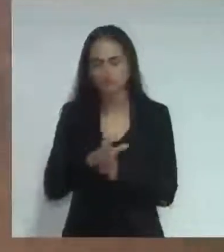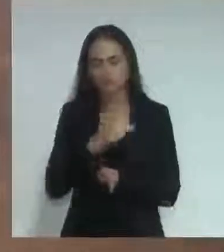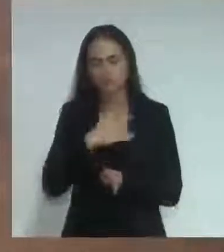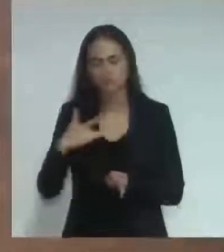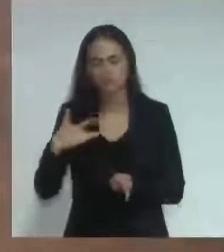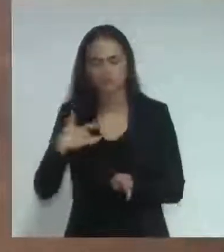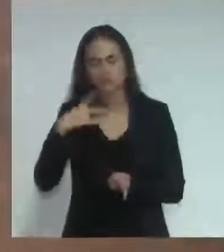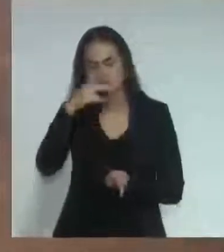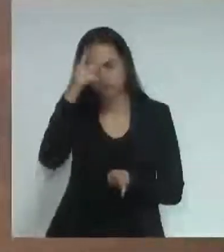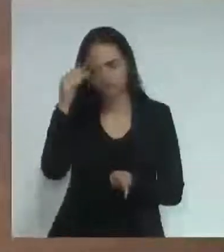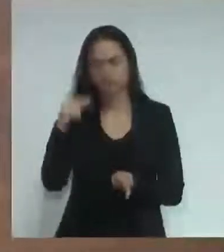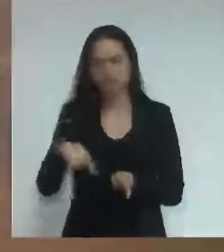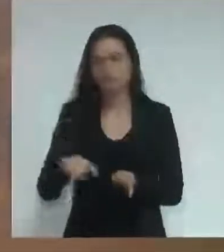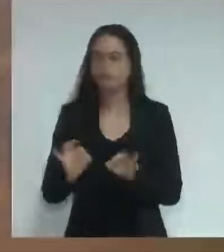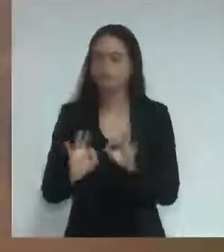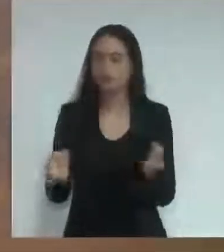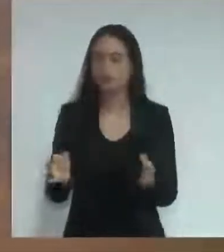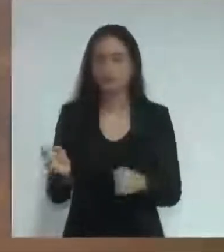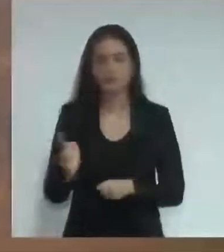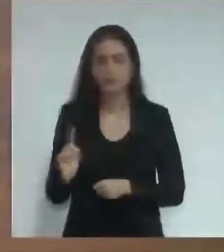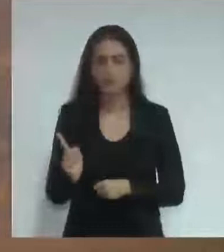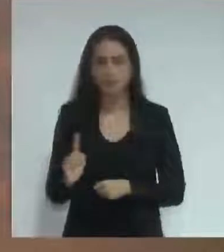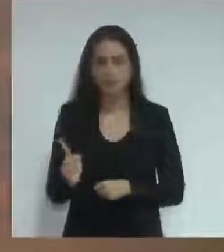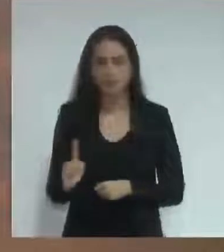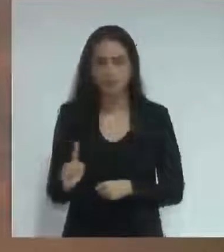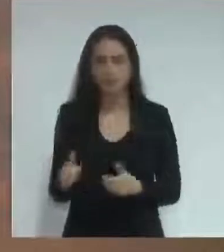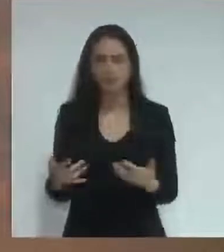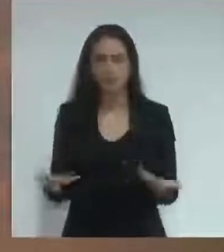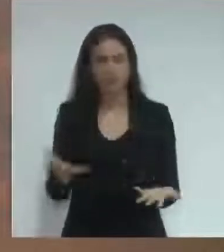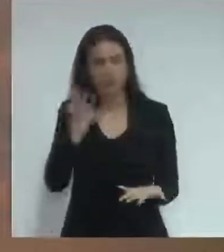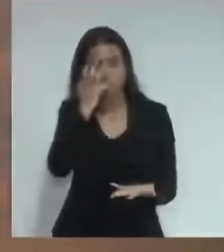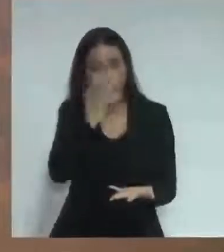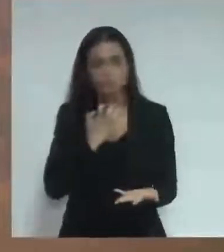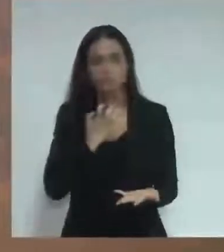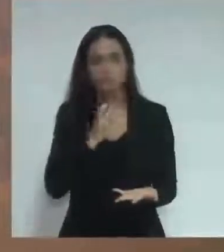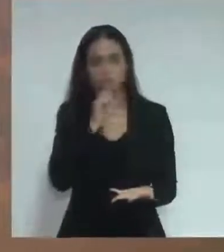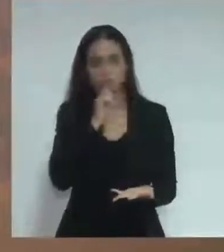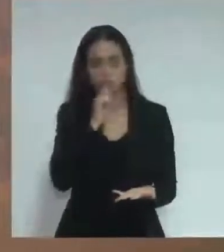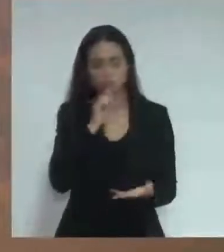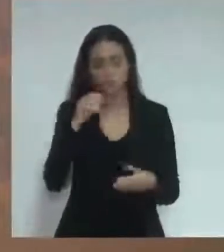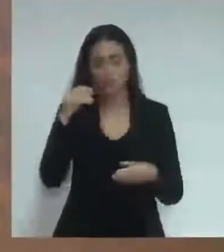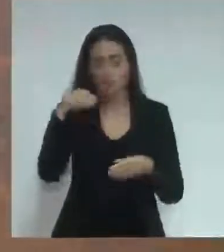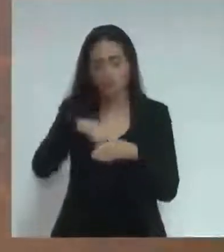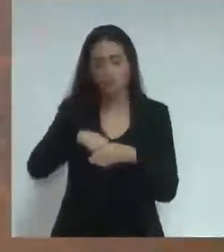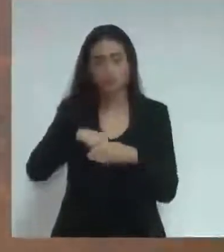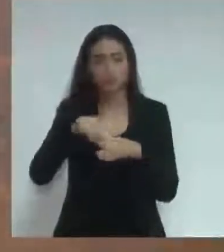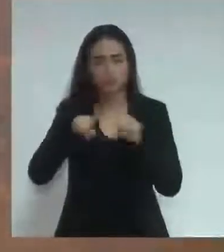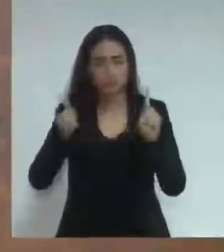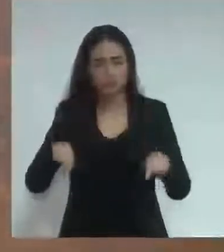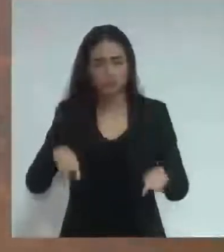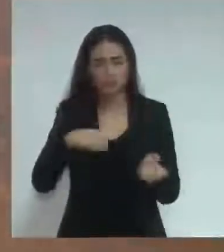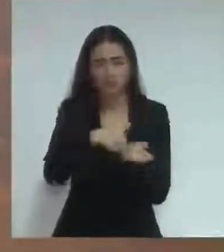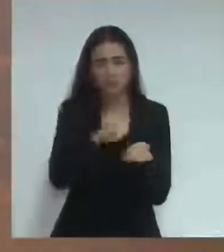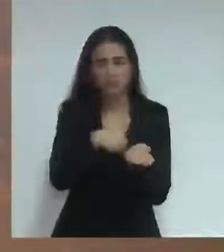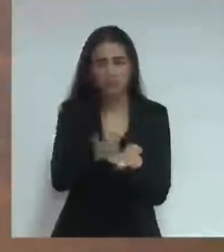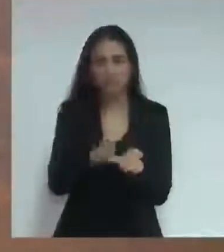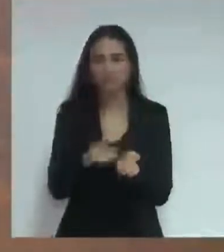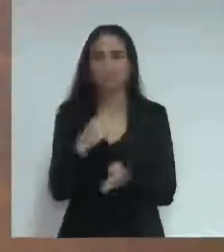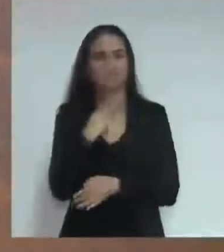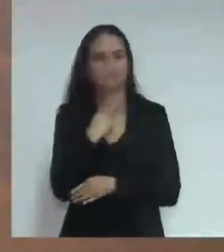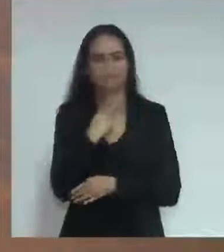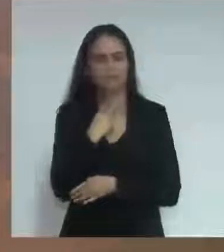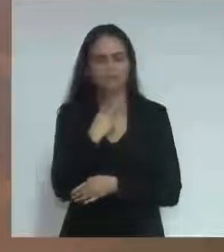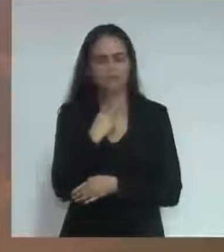isso uma coisa simples, não se caça pessoas como se vai comprar pizza, ou como se vai em Brasília, ou qualquer outra coisa. Não dá para ficar